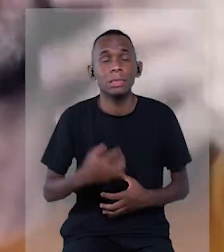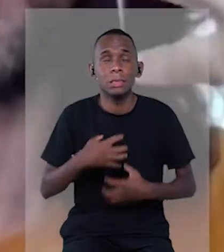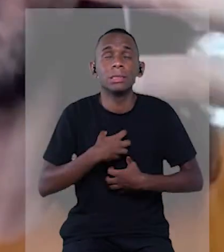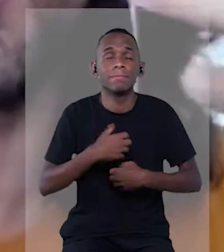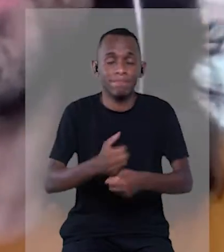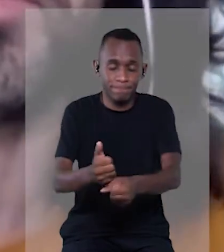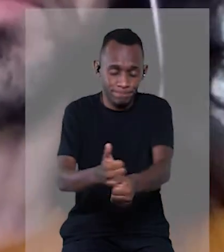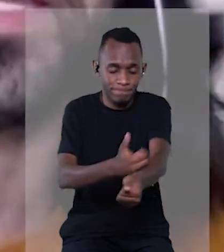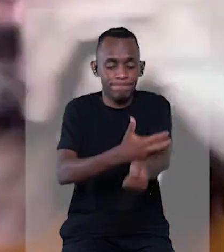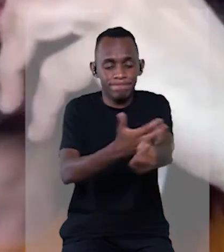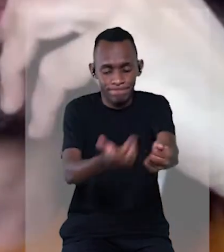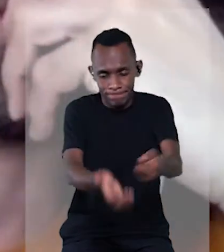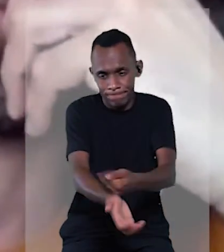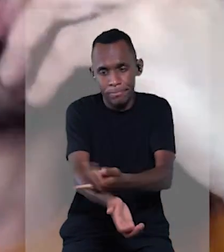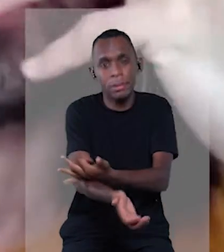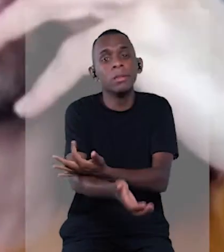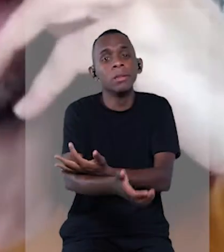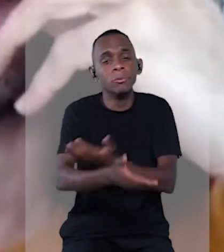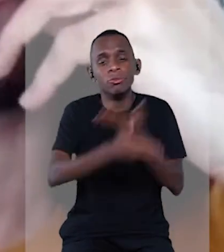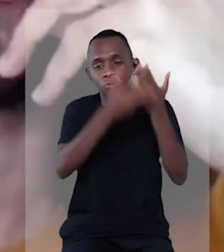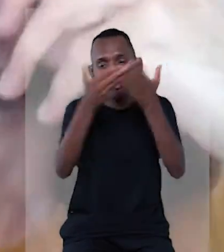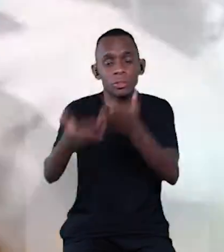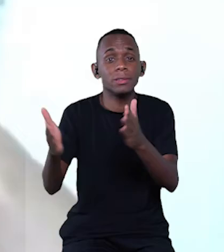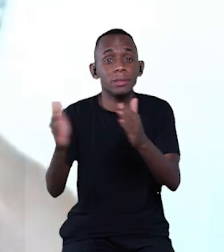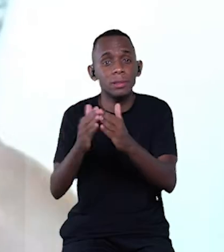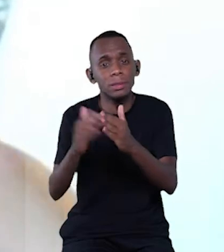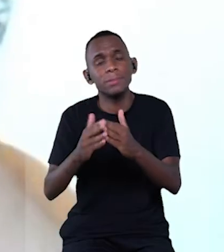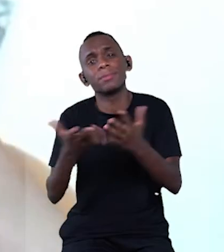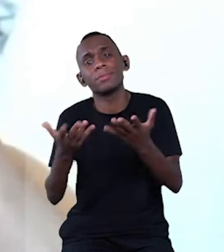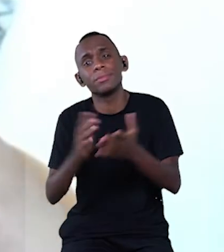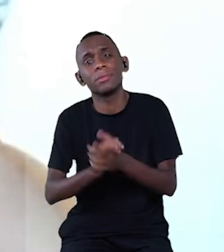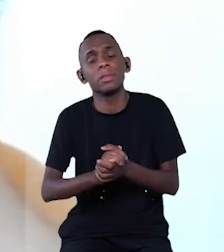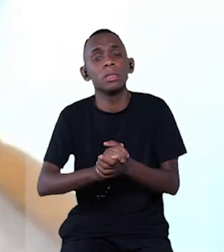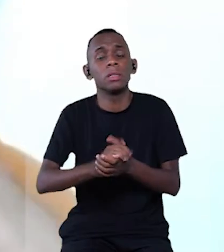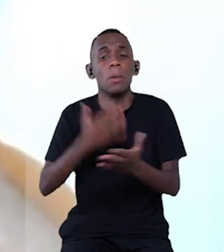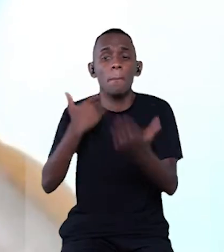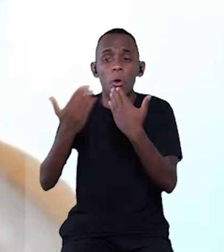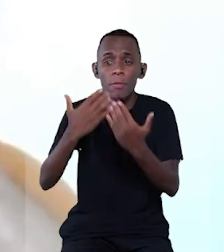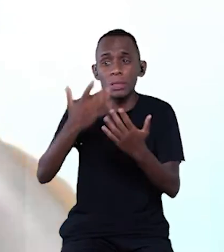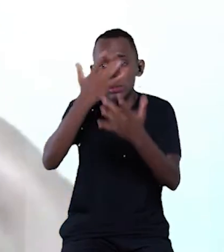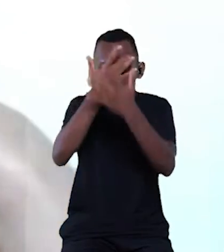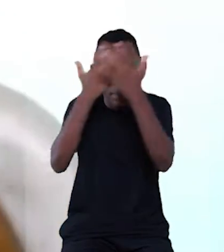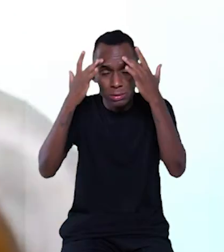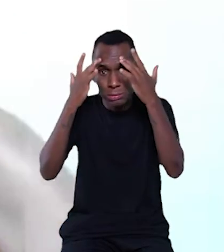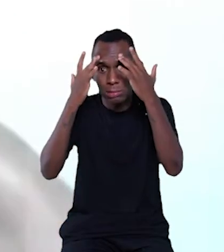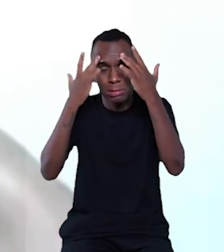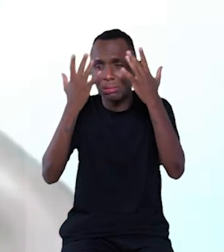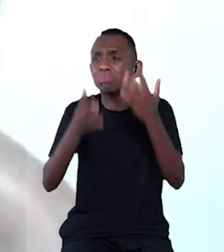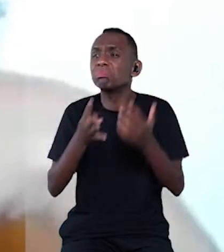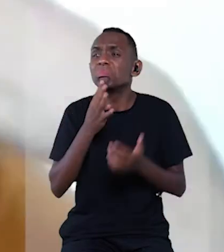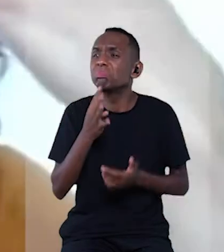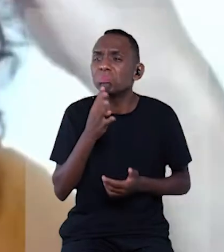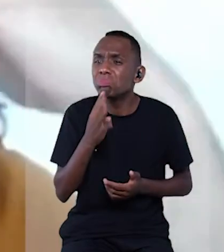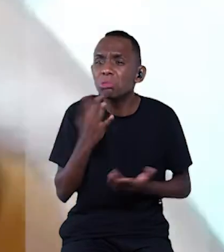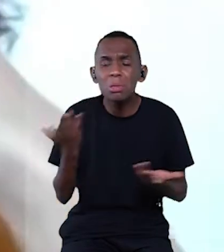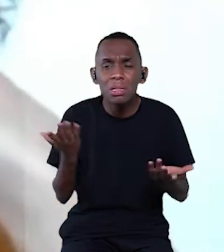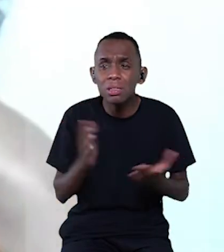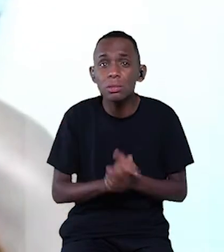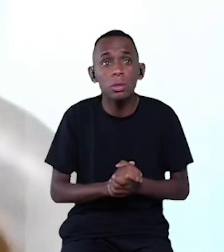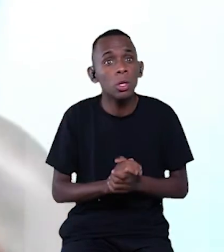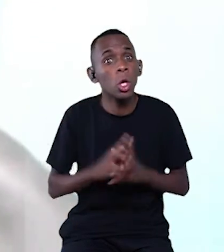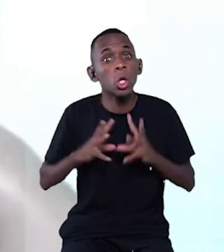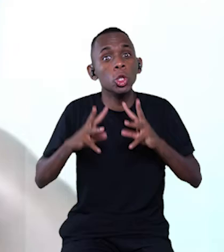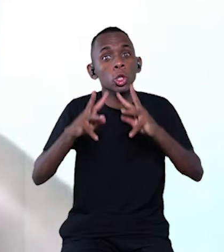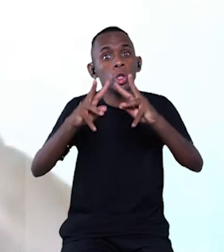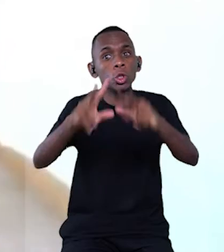me emocionaram muito no momento e quando eu chego em casa, porque, assim, são conversas com pessoas anônimas, né? E o ser